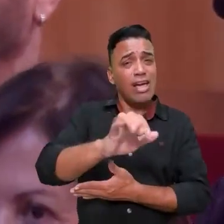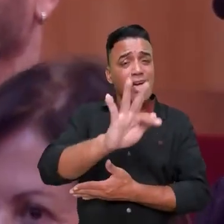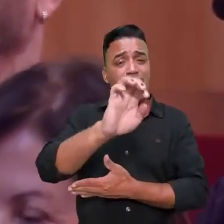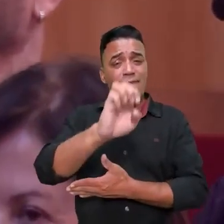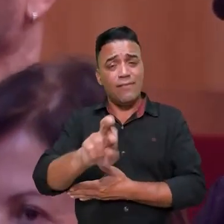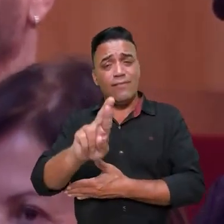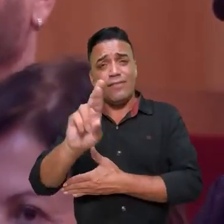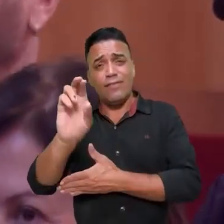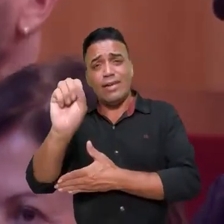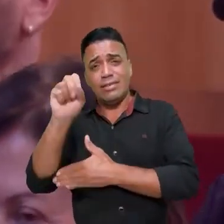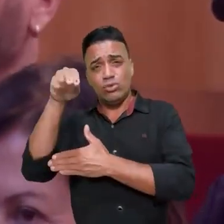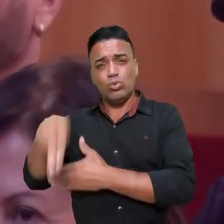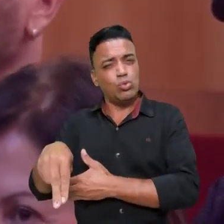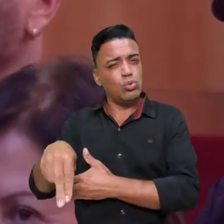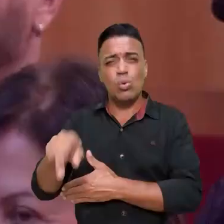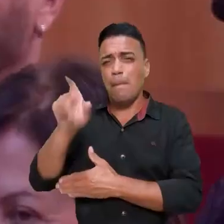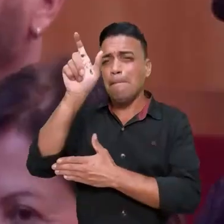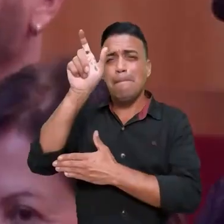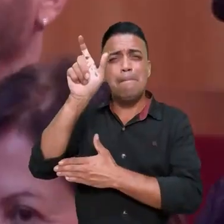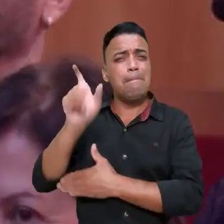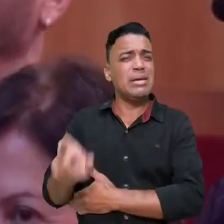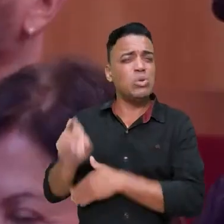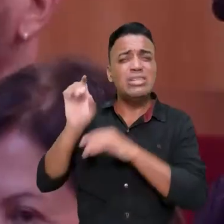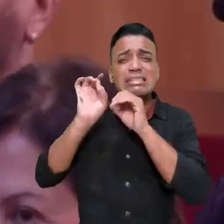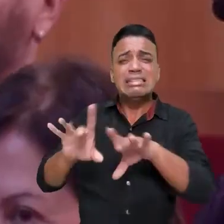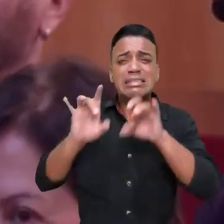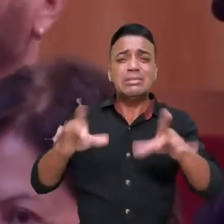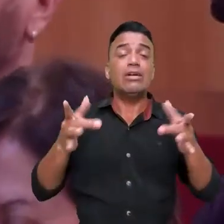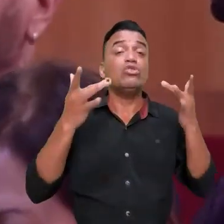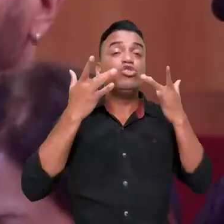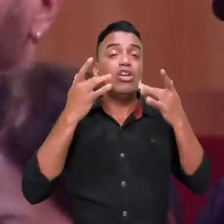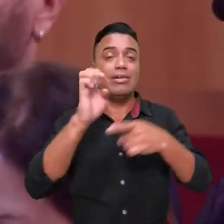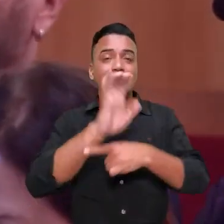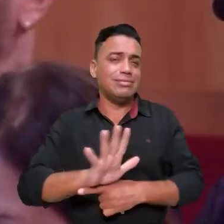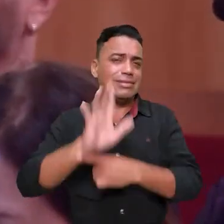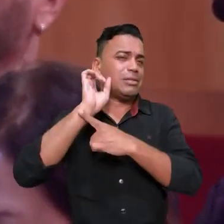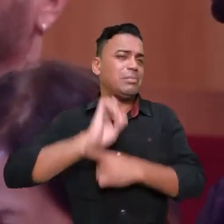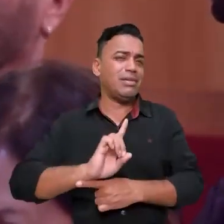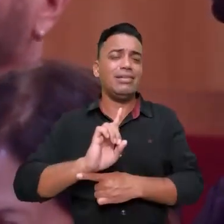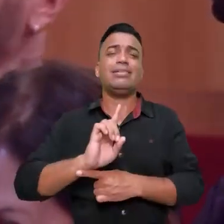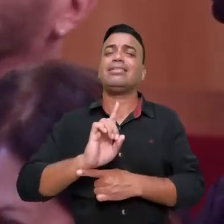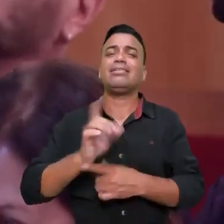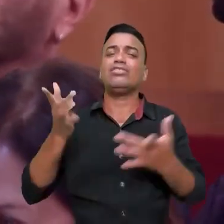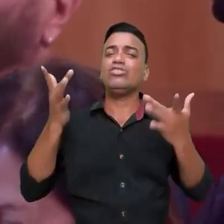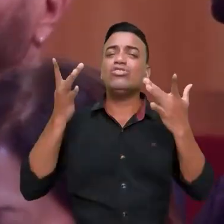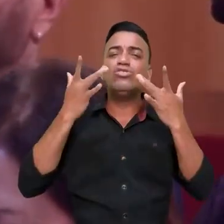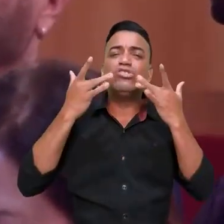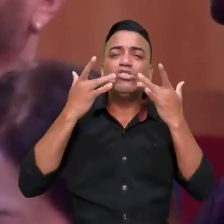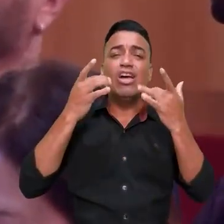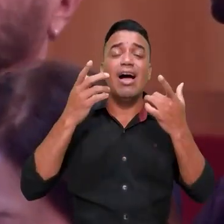é uma pessoa muito especial para o teatro mineiro e para o teatro,